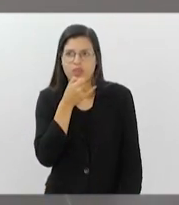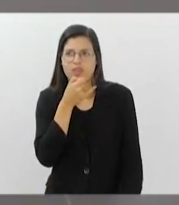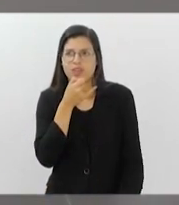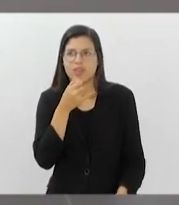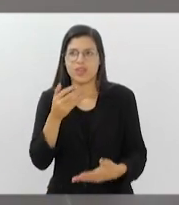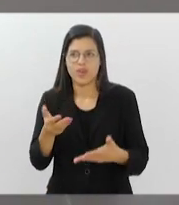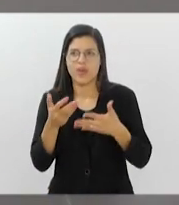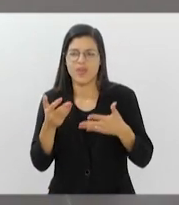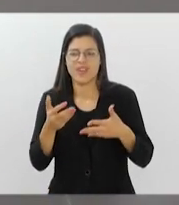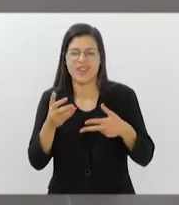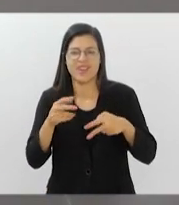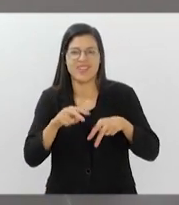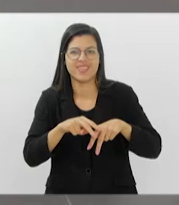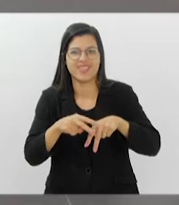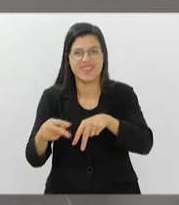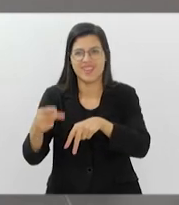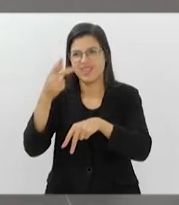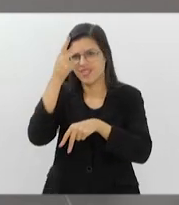querem me deixar.